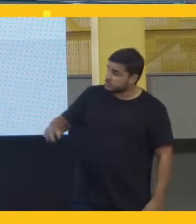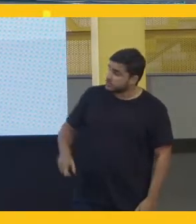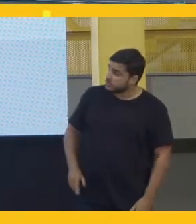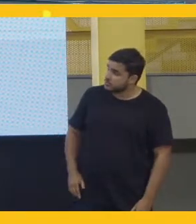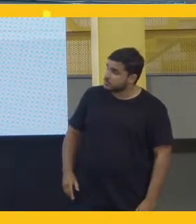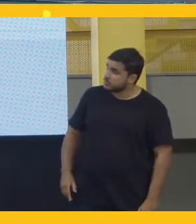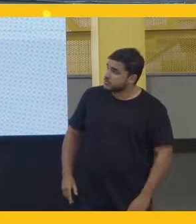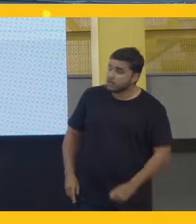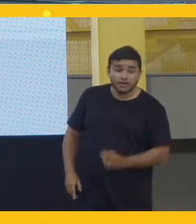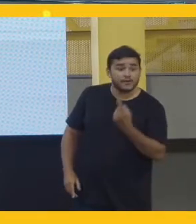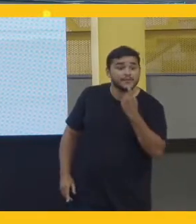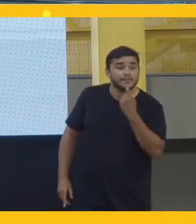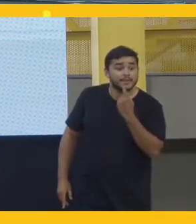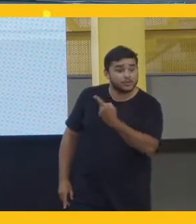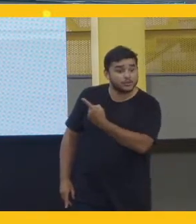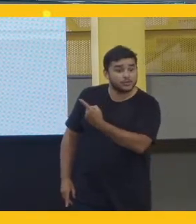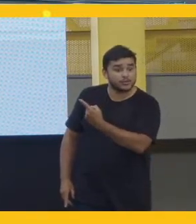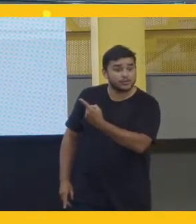no dedo.